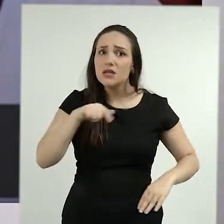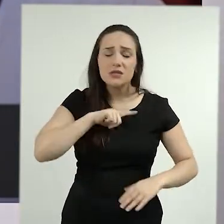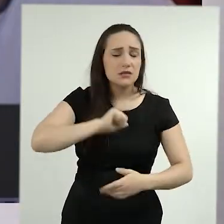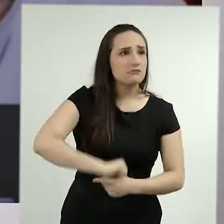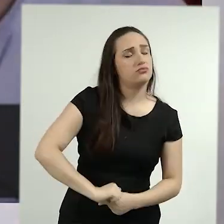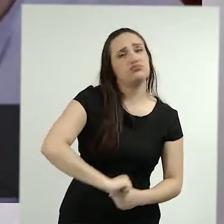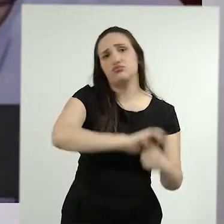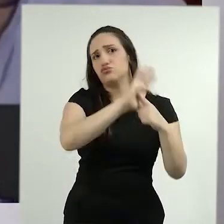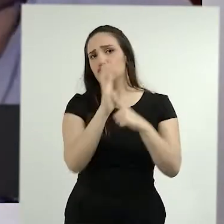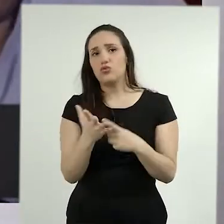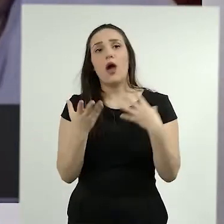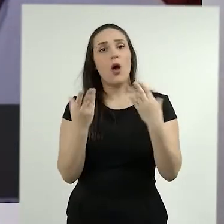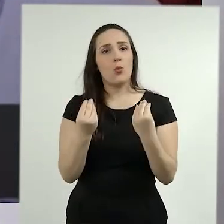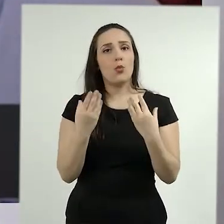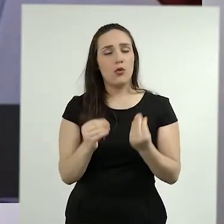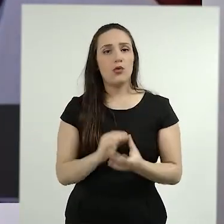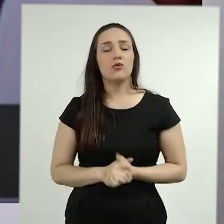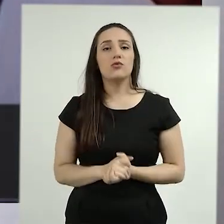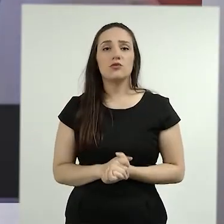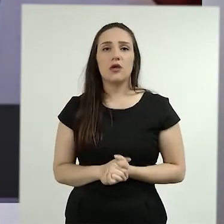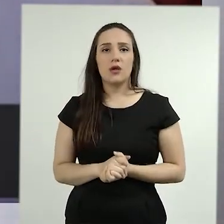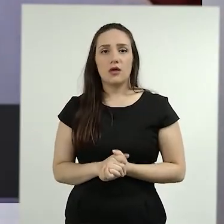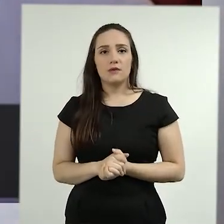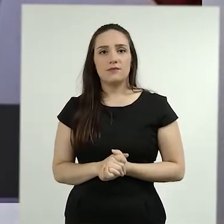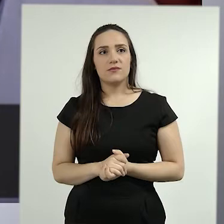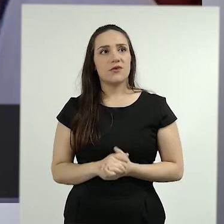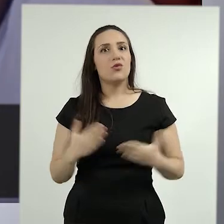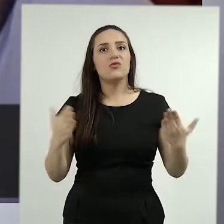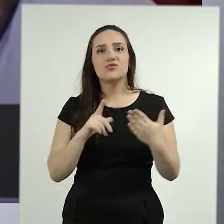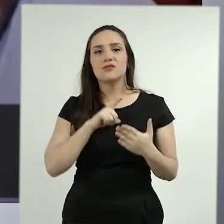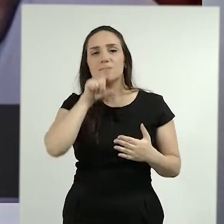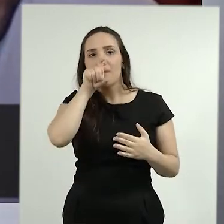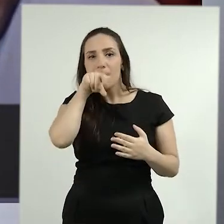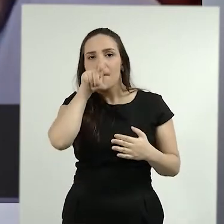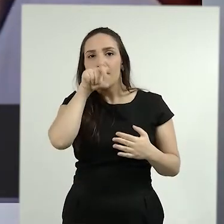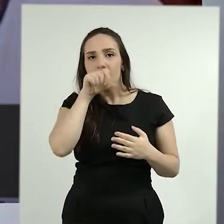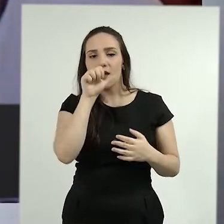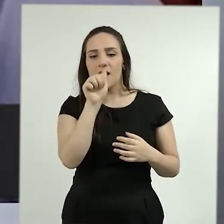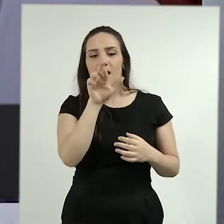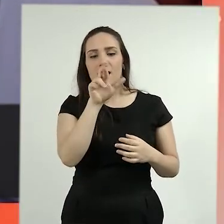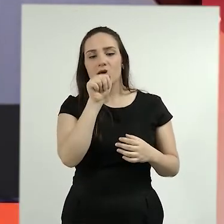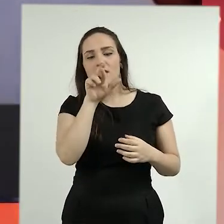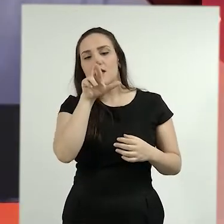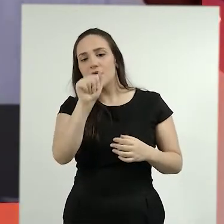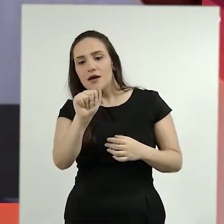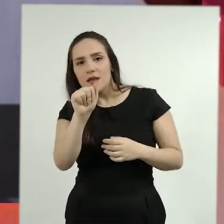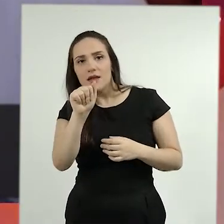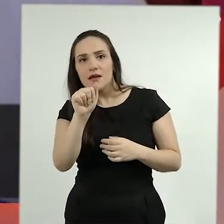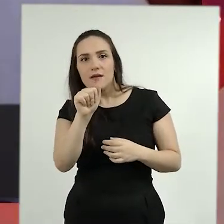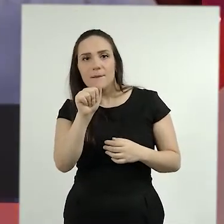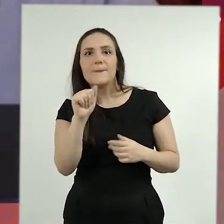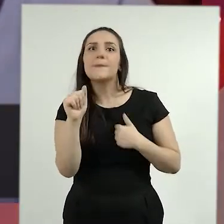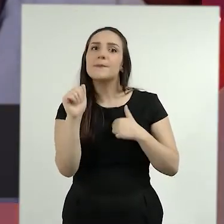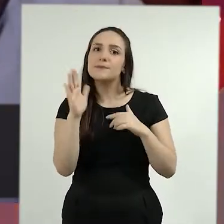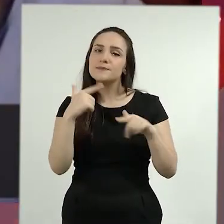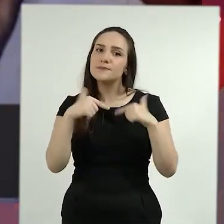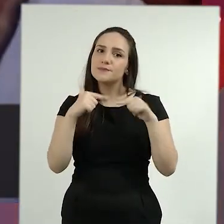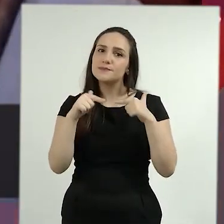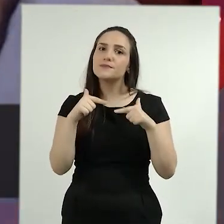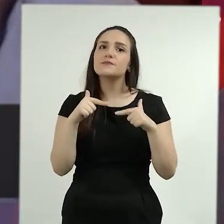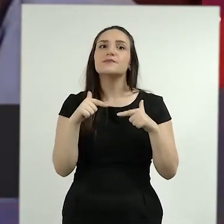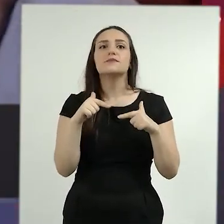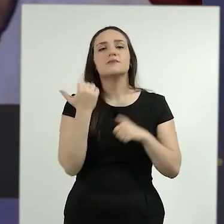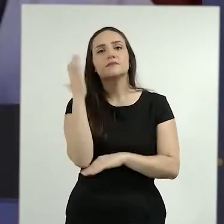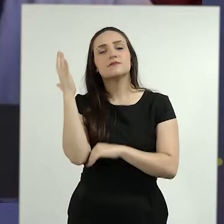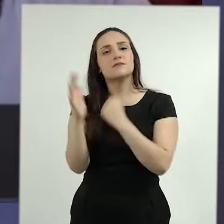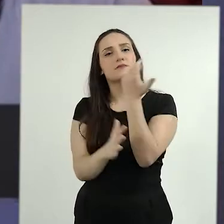Aqui a gente tem muitas opções. Eu vejo que o tempo todo voam araras, canindés. Por mais que eu trabalhe há quase 20